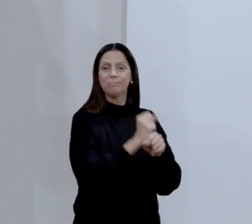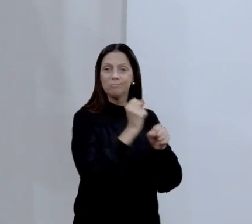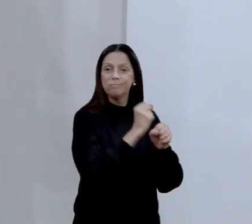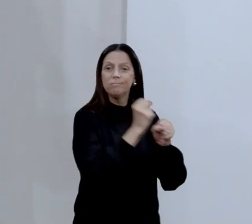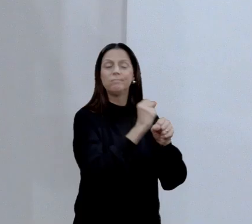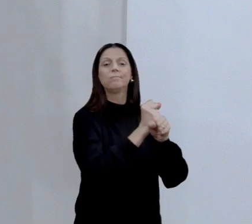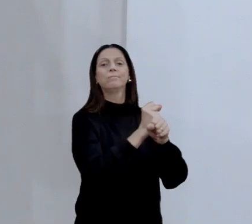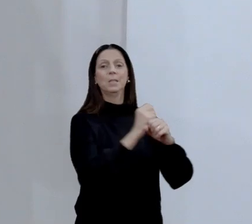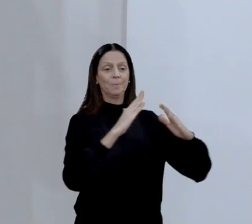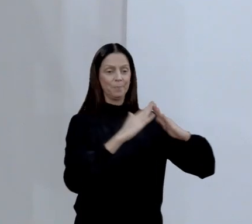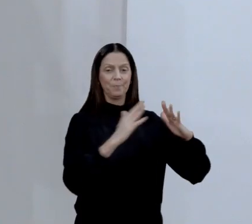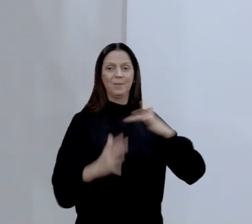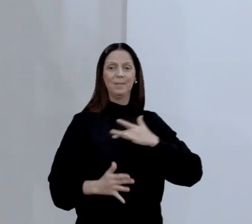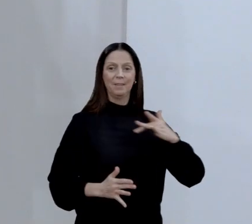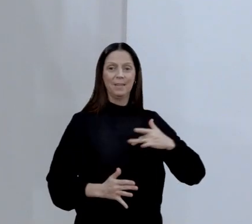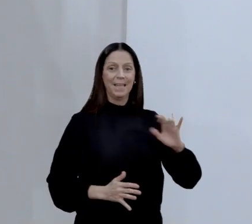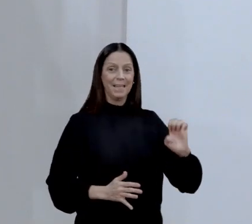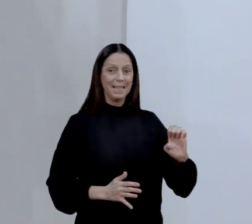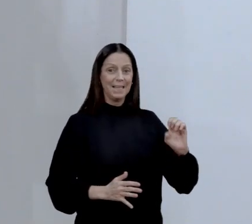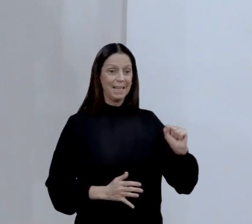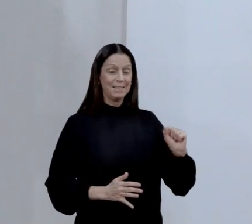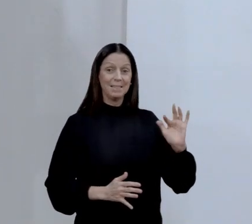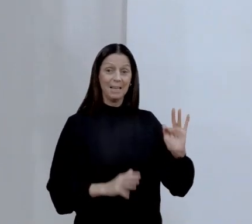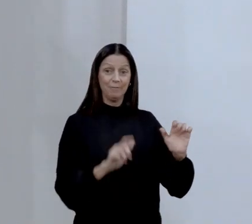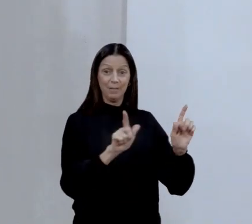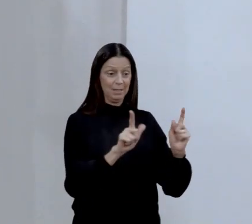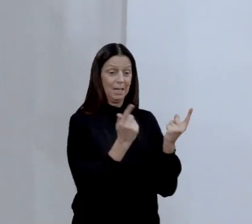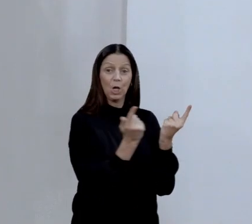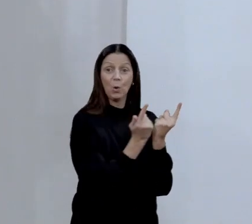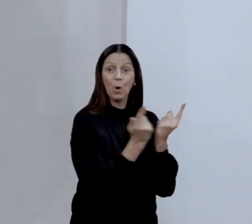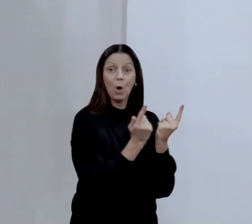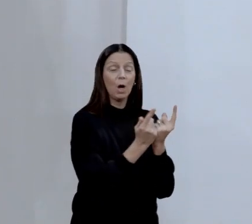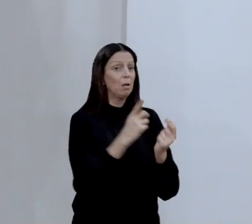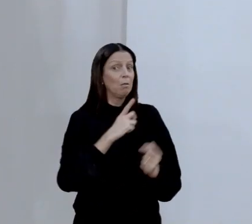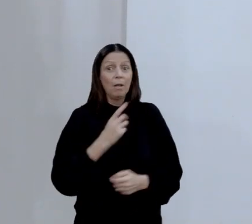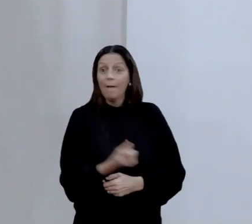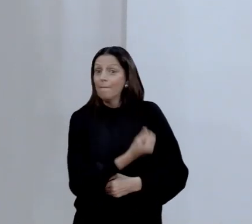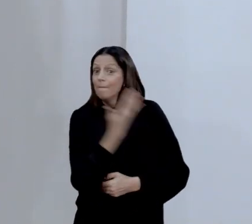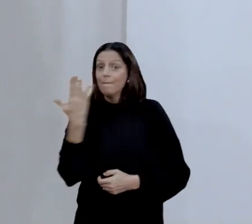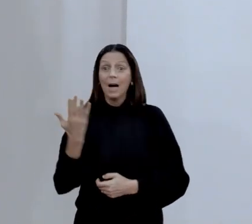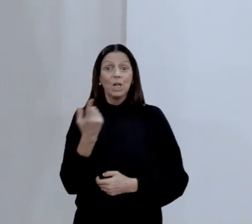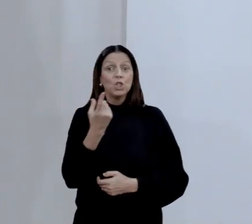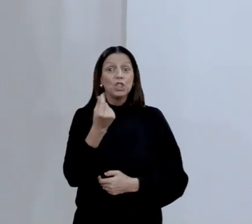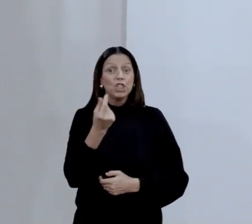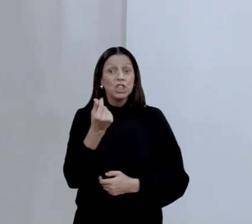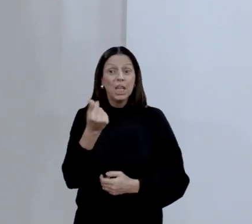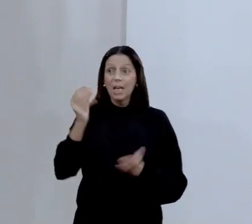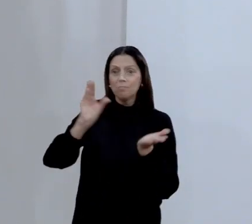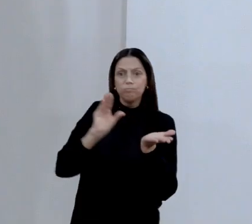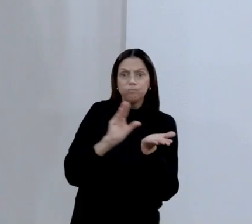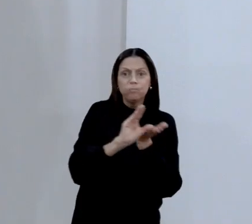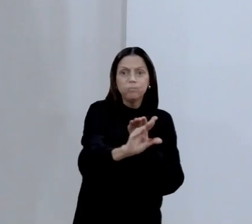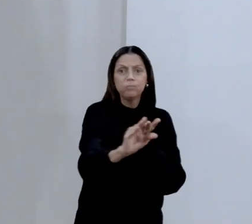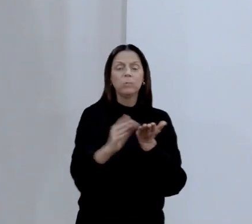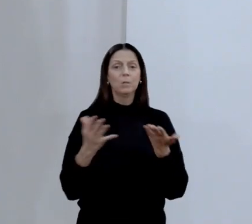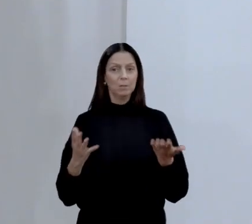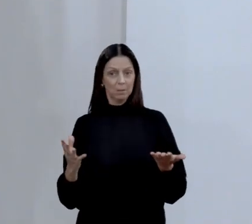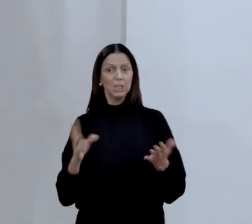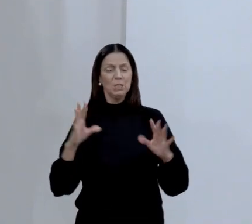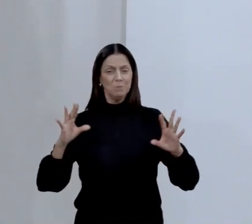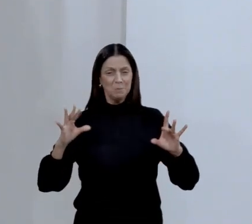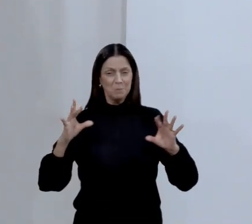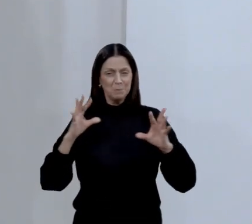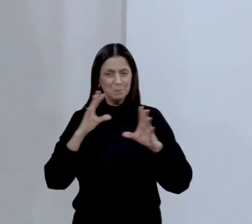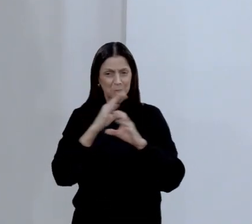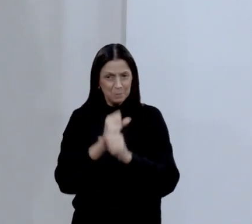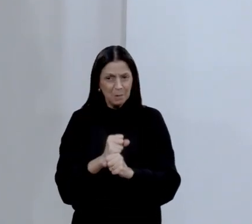sede própria do SF Maria Bongart, no bairro da Glória, e assim vai. Eu poderia ficar falando de inúmeros recursos, e de fato deve-se chegar a esse valor